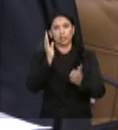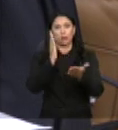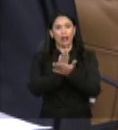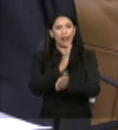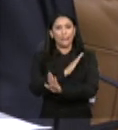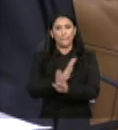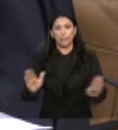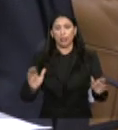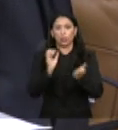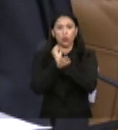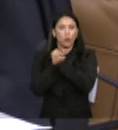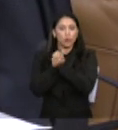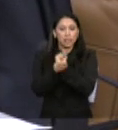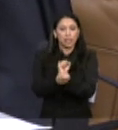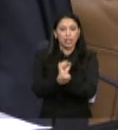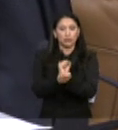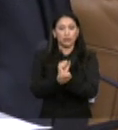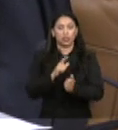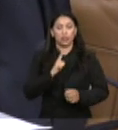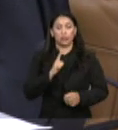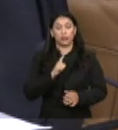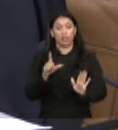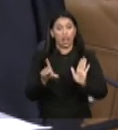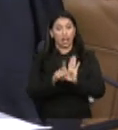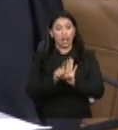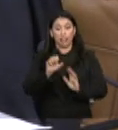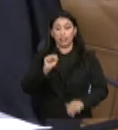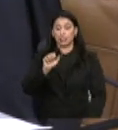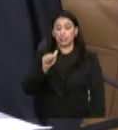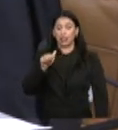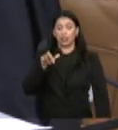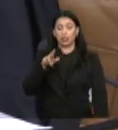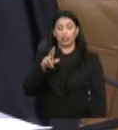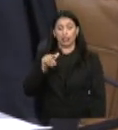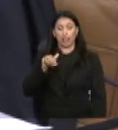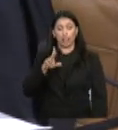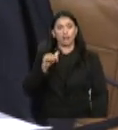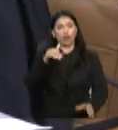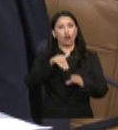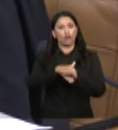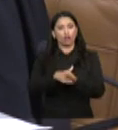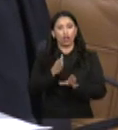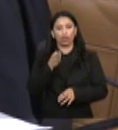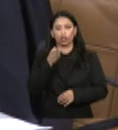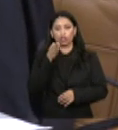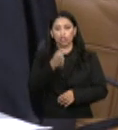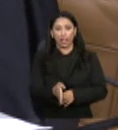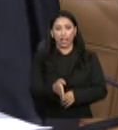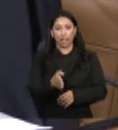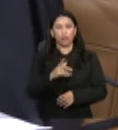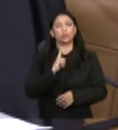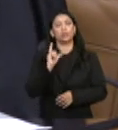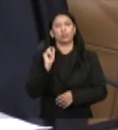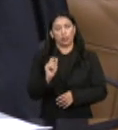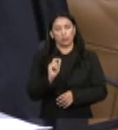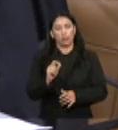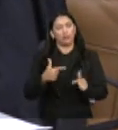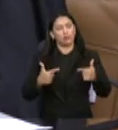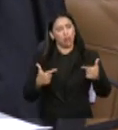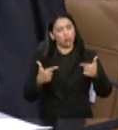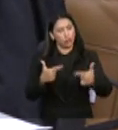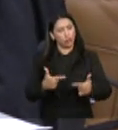introduzido com a promulgação da Lei Saraiva o voto direto também frequentou as pelejas por ele